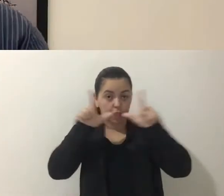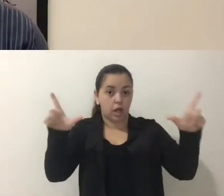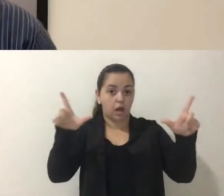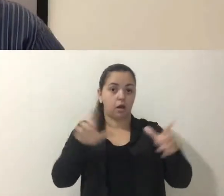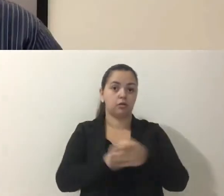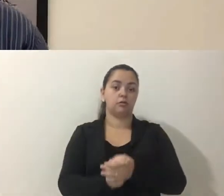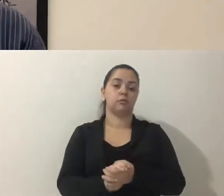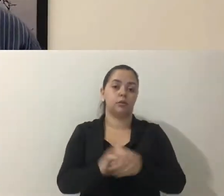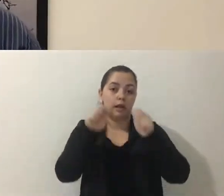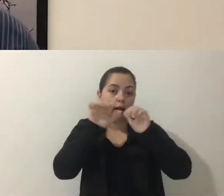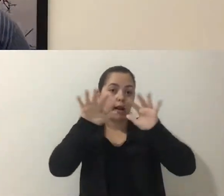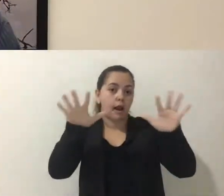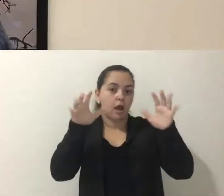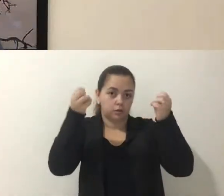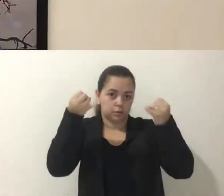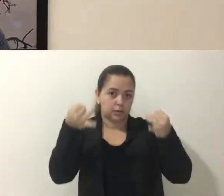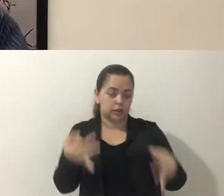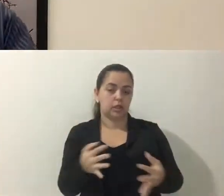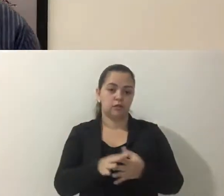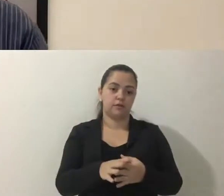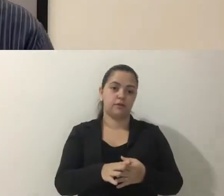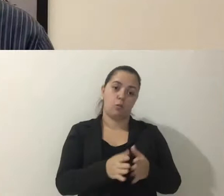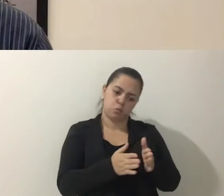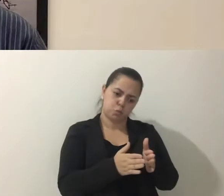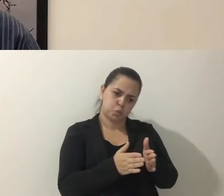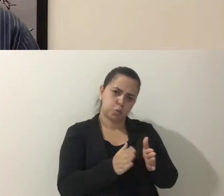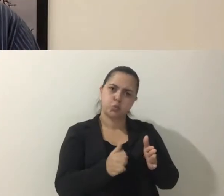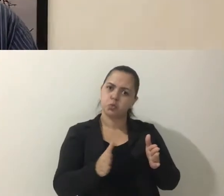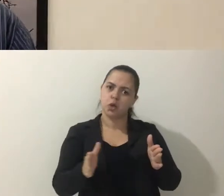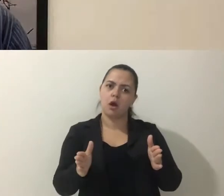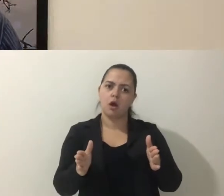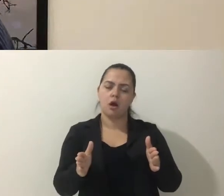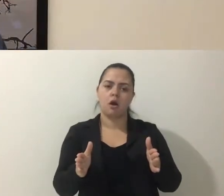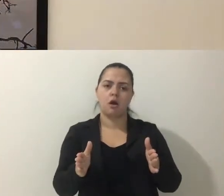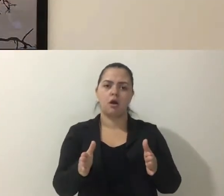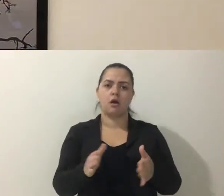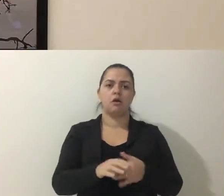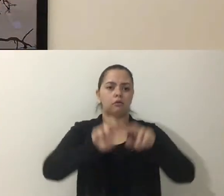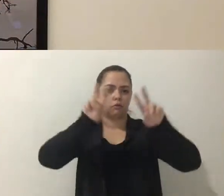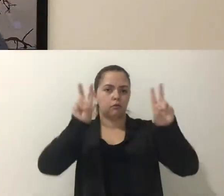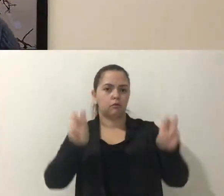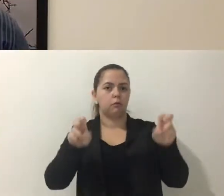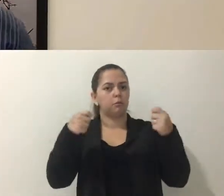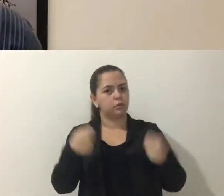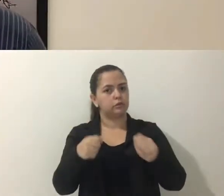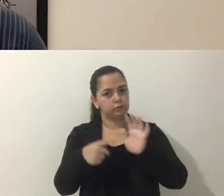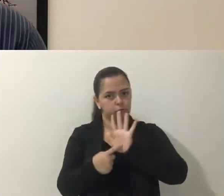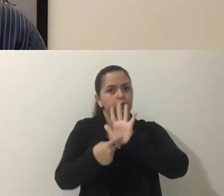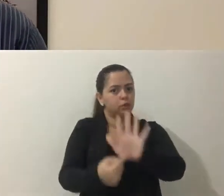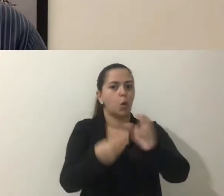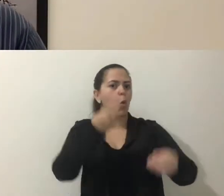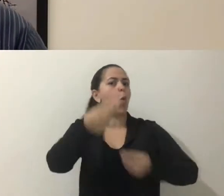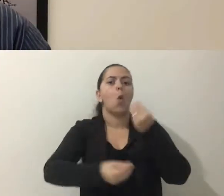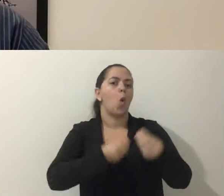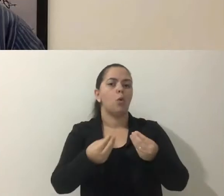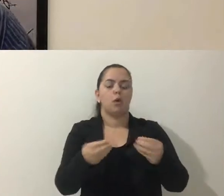estamos tratando de uma pregação expositiva, então chegamos a esse assunto, então nós precisamos tratar o texto como o texto apresenta.